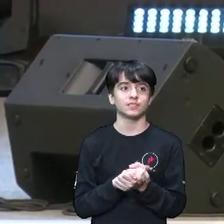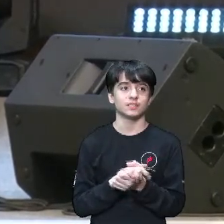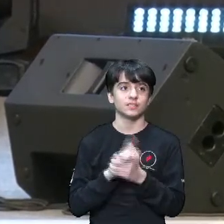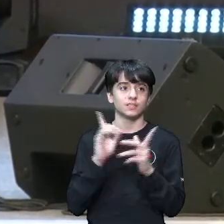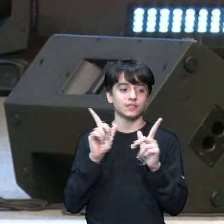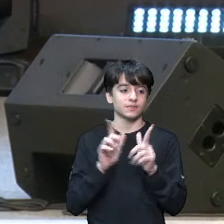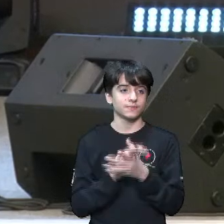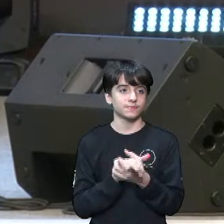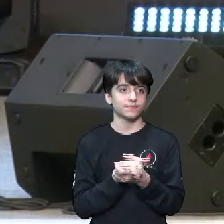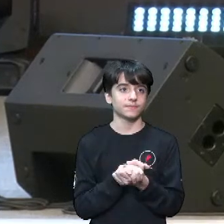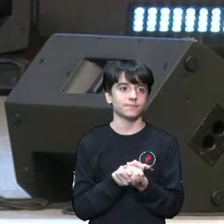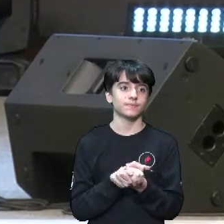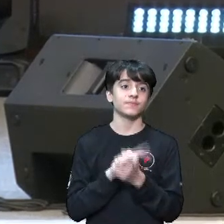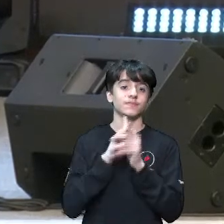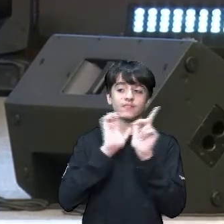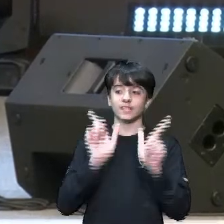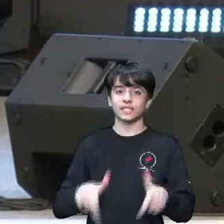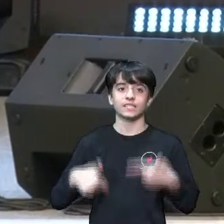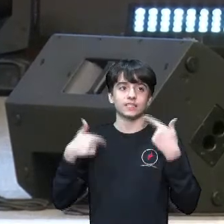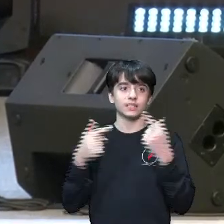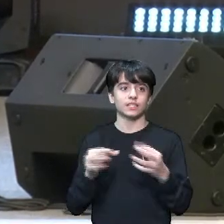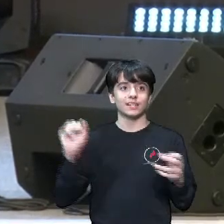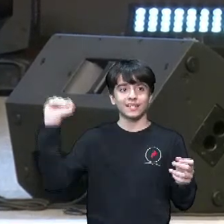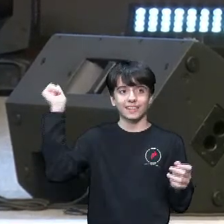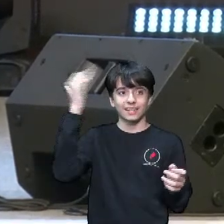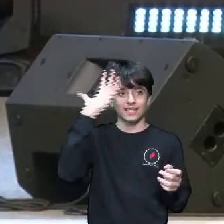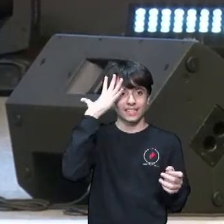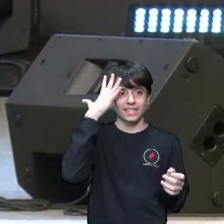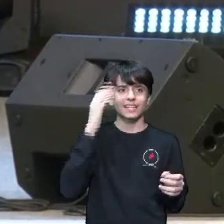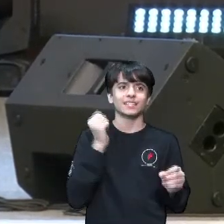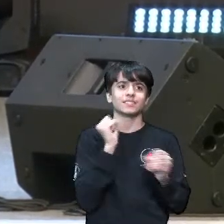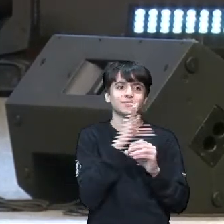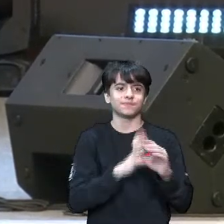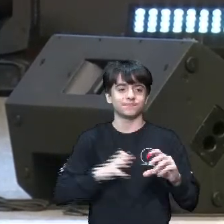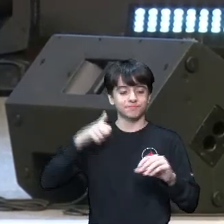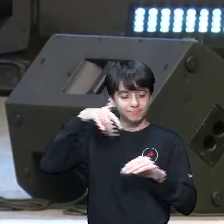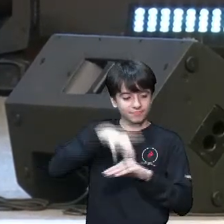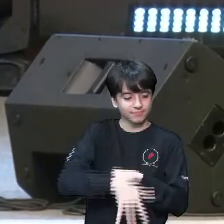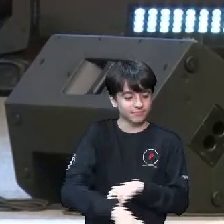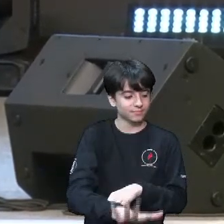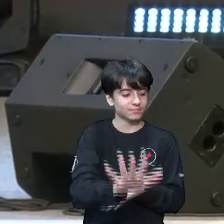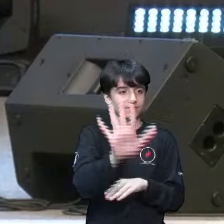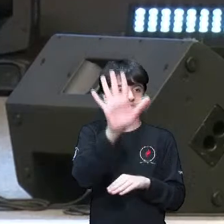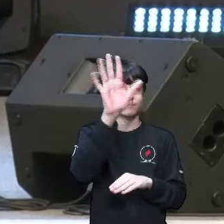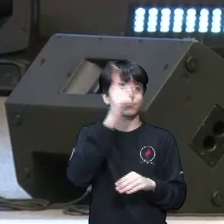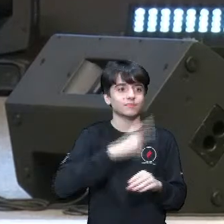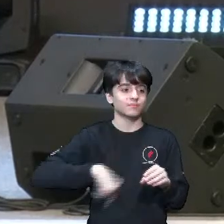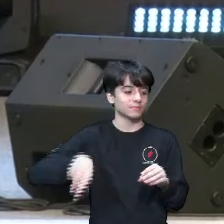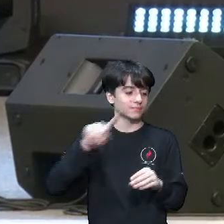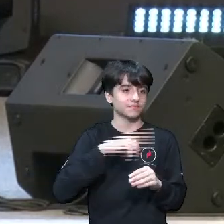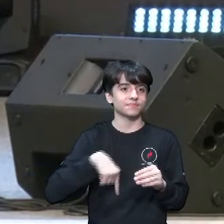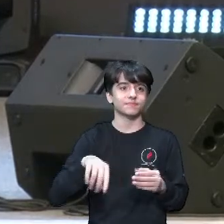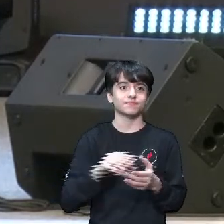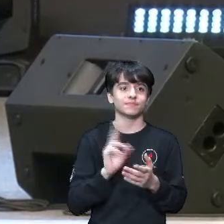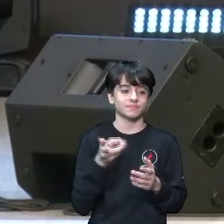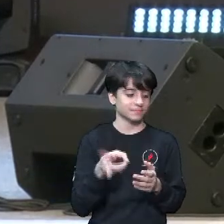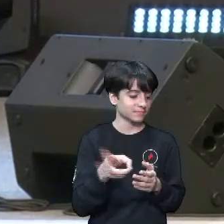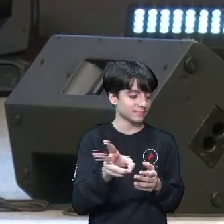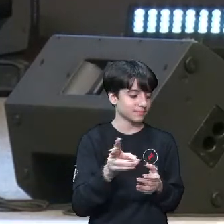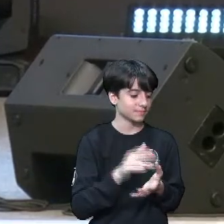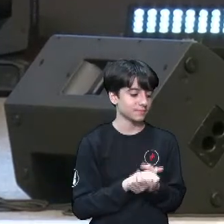toda a graça abundar em vós, para que vós, tendo sempre toda a suficiência em todas as